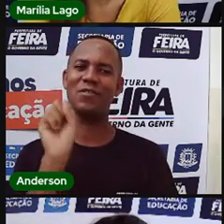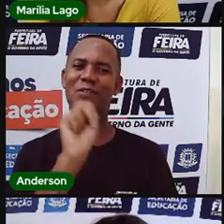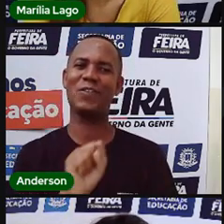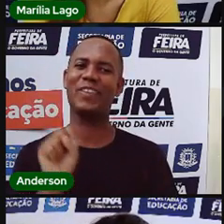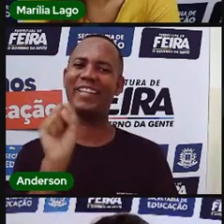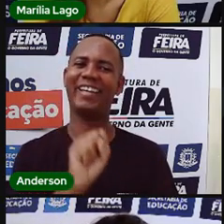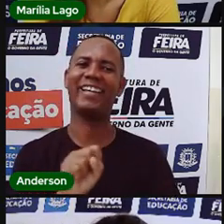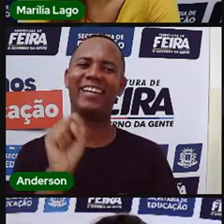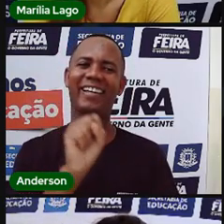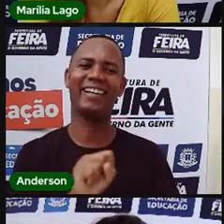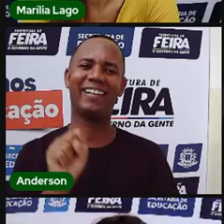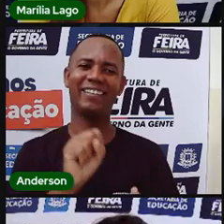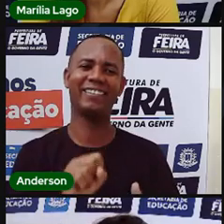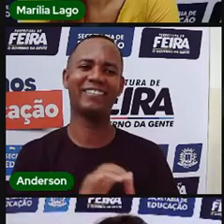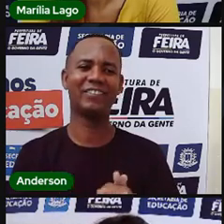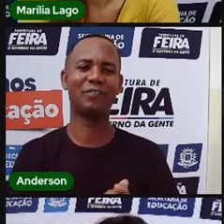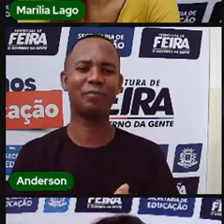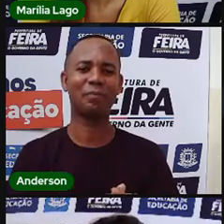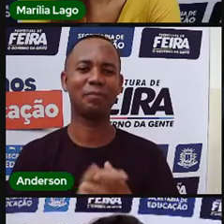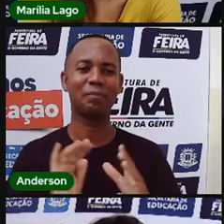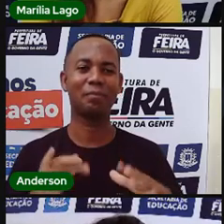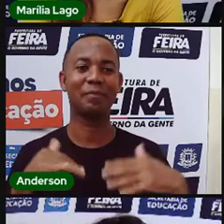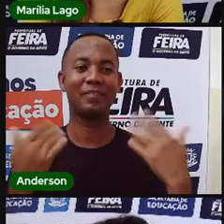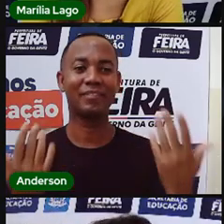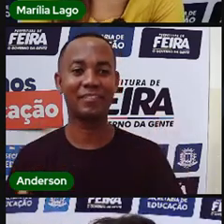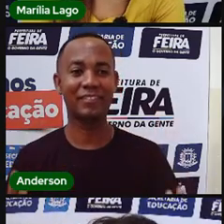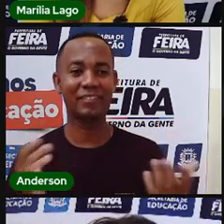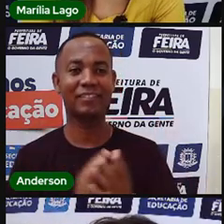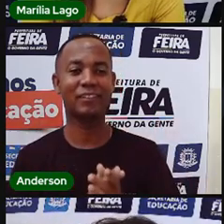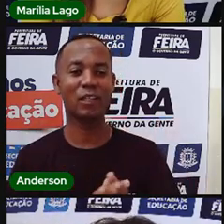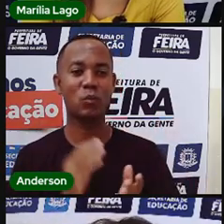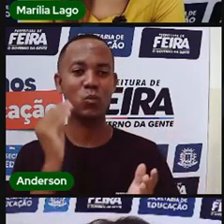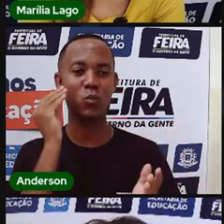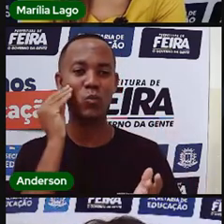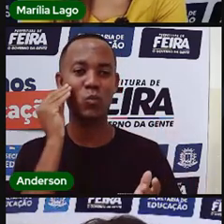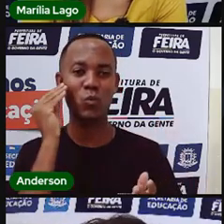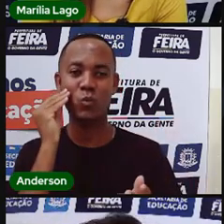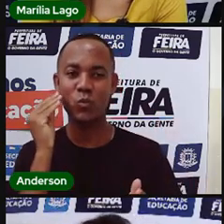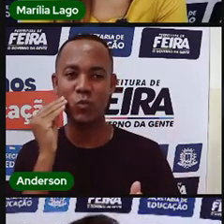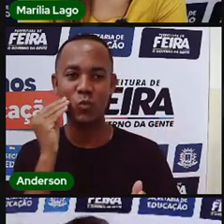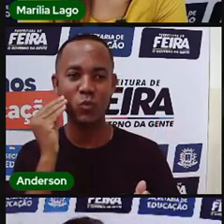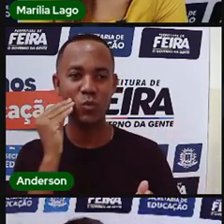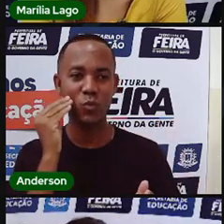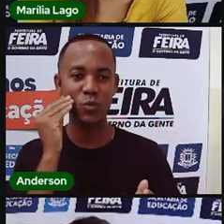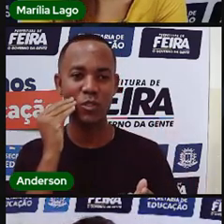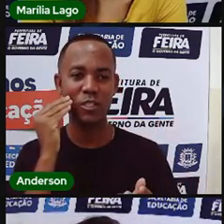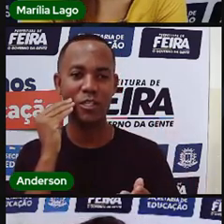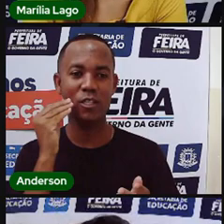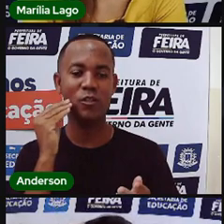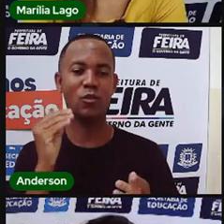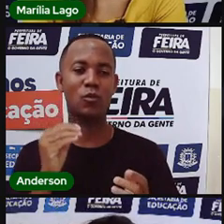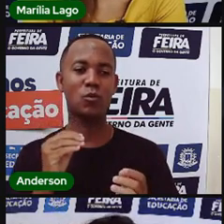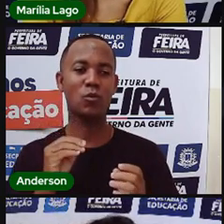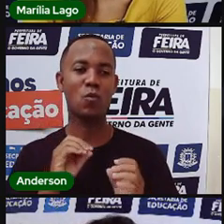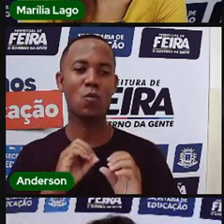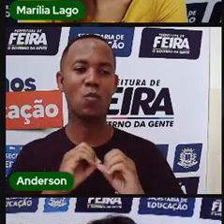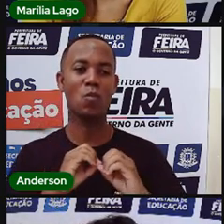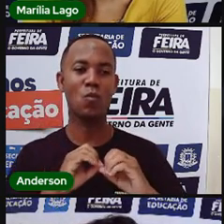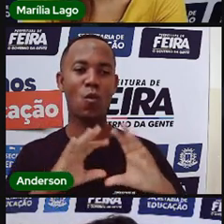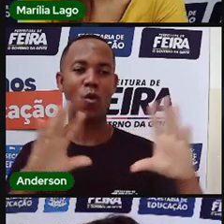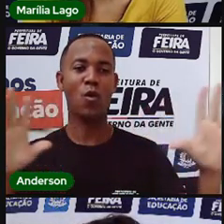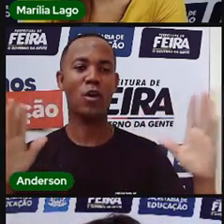Olha certo? Só. Enquanto isso, eu vou mandar um beijo bem grande, ó, para todas